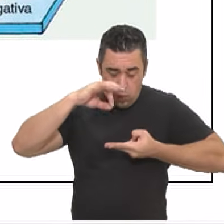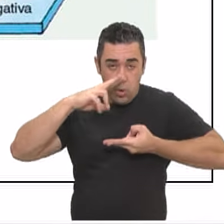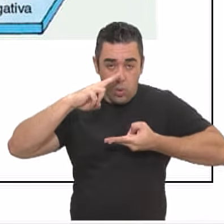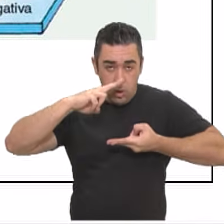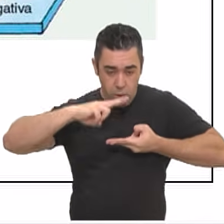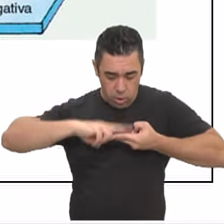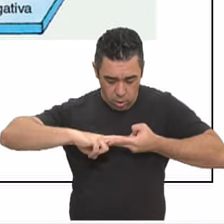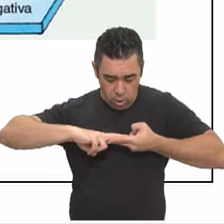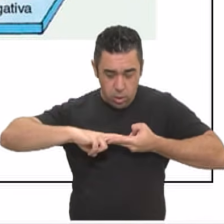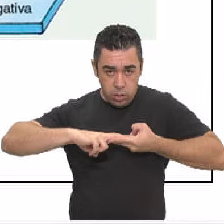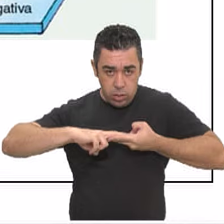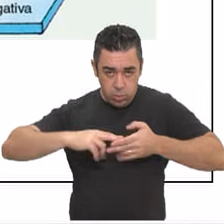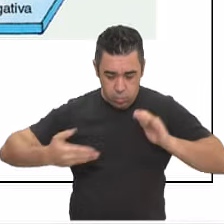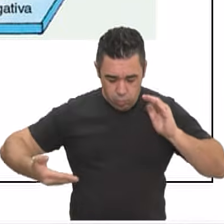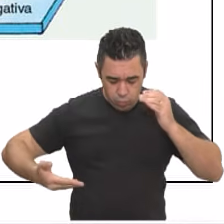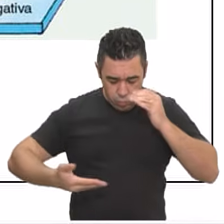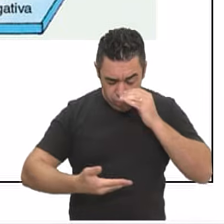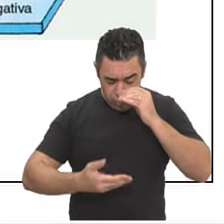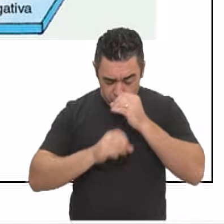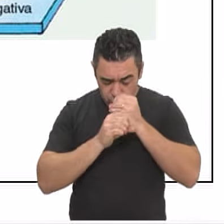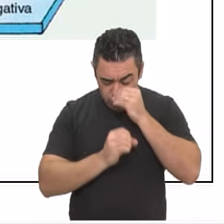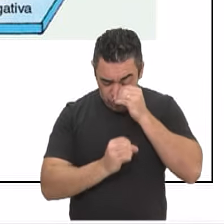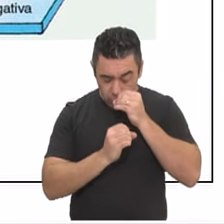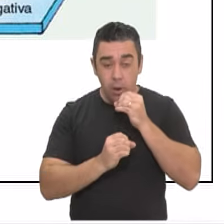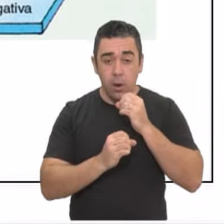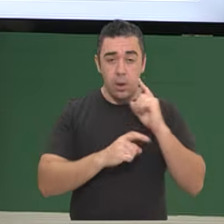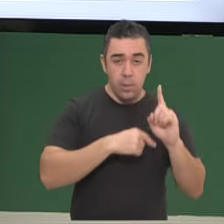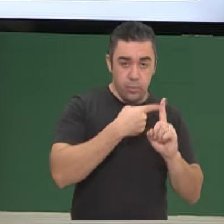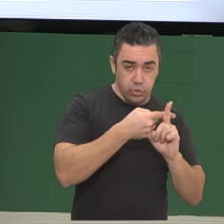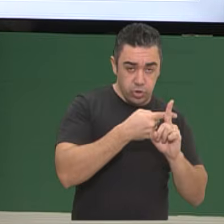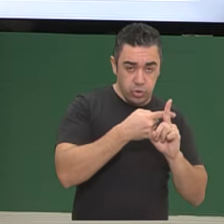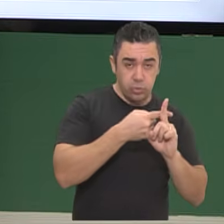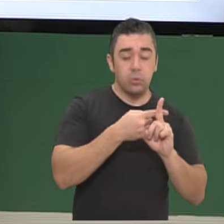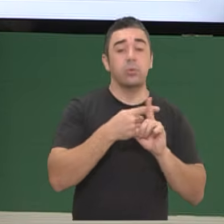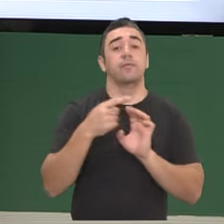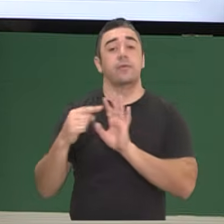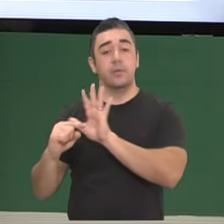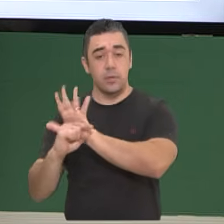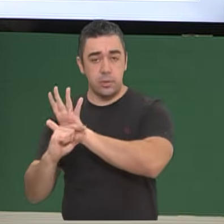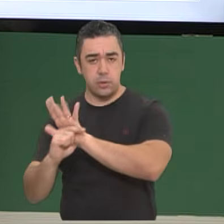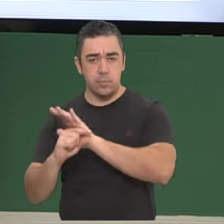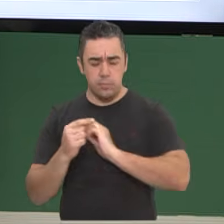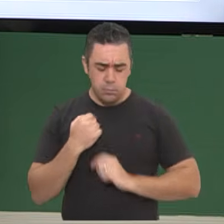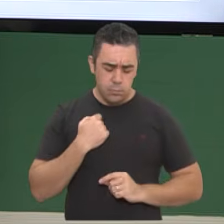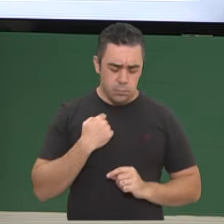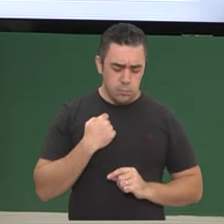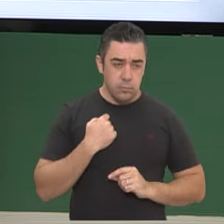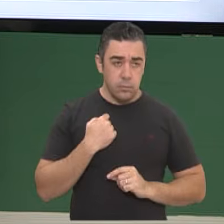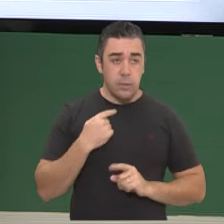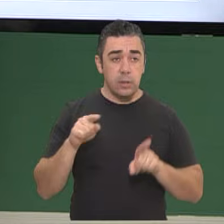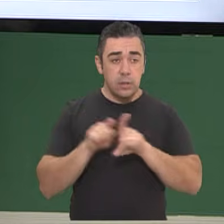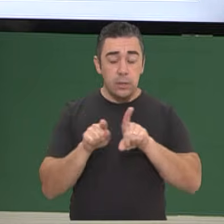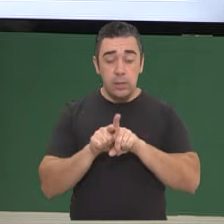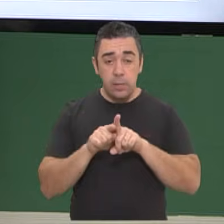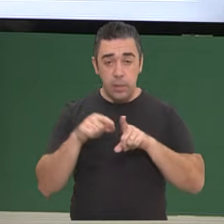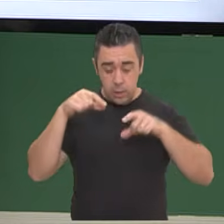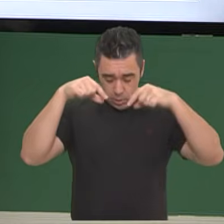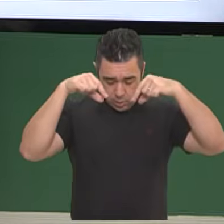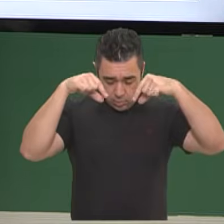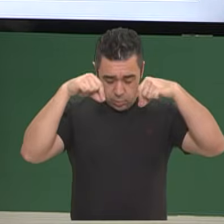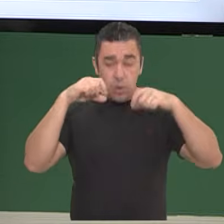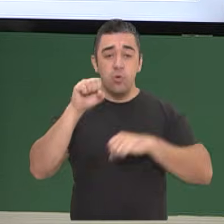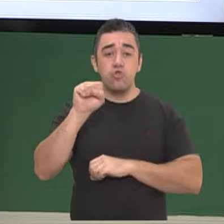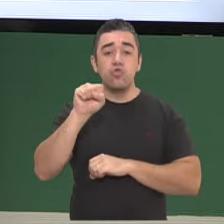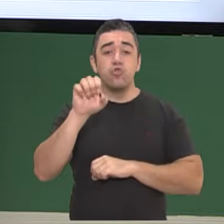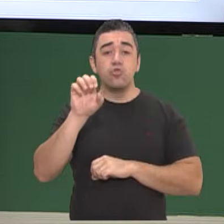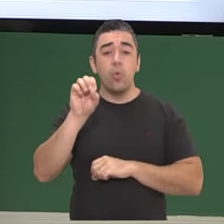tá? Uma pessoa RH positivo, uma pessoa RH negativo. Foram lá e pingaram a gotinha de soro, que foi feito